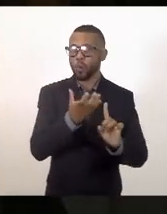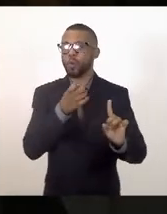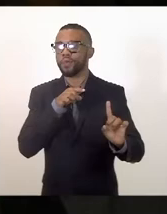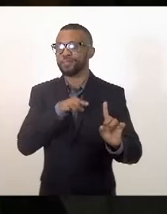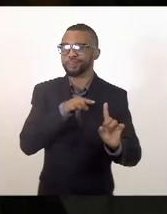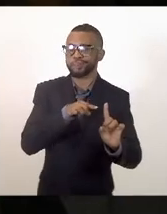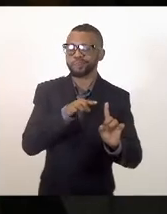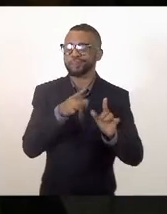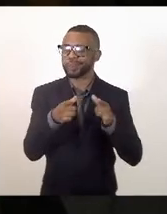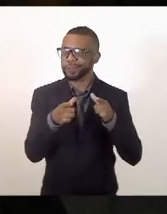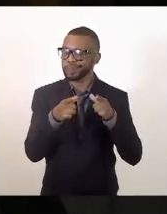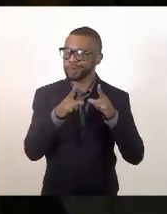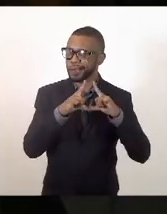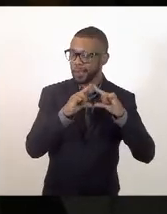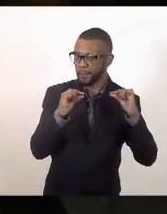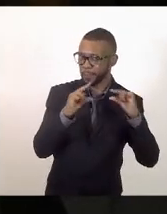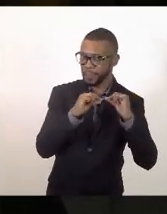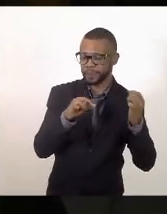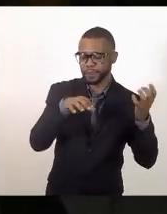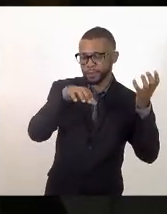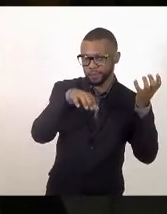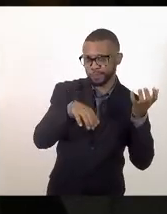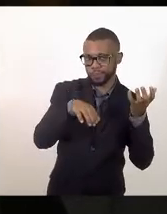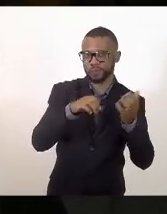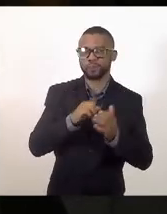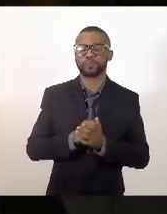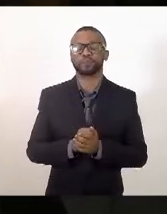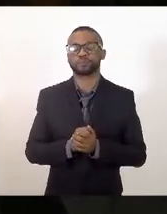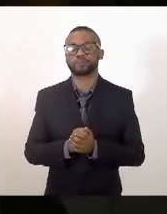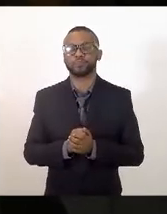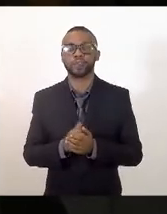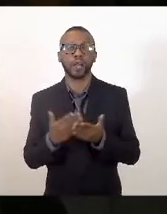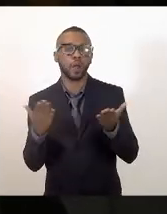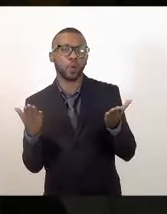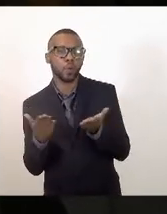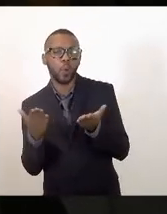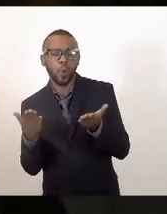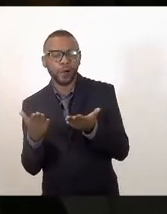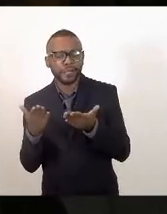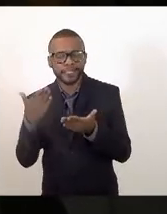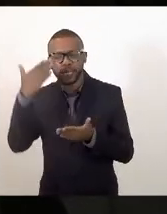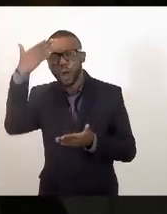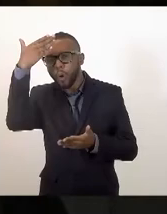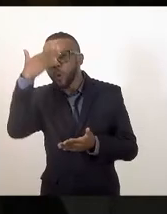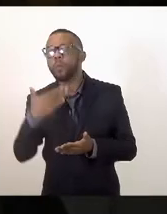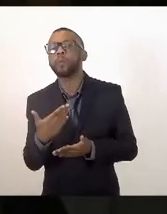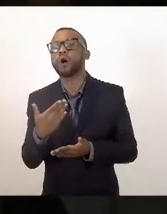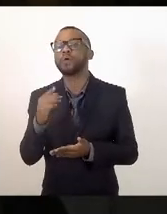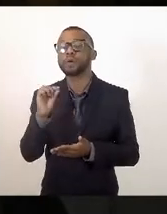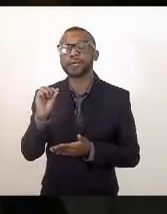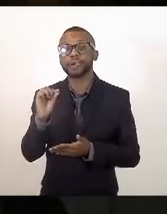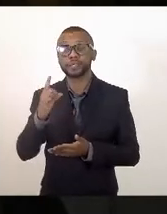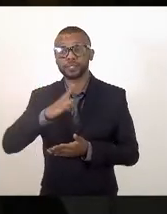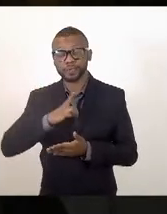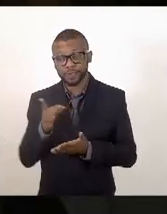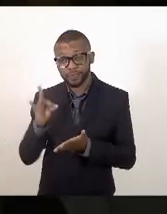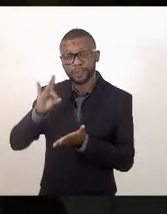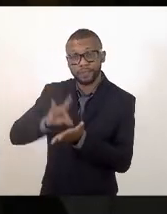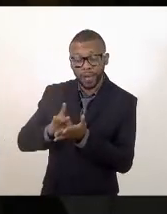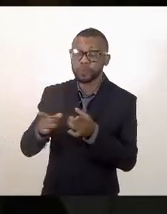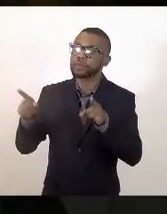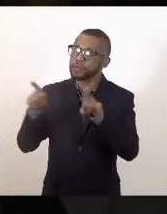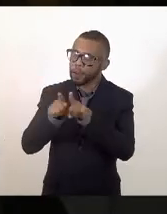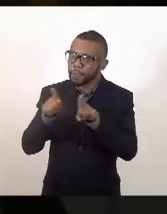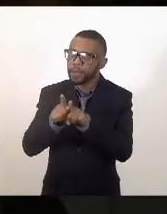lá em Brasília. E hoje a gente verifica que o que havia de fato